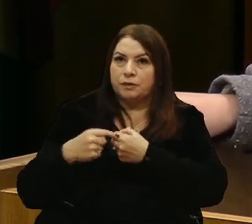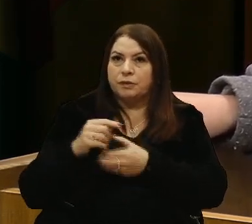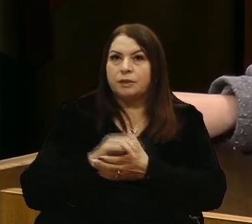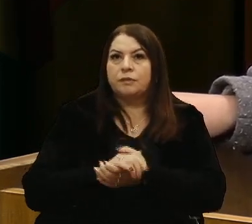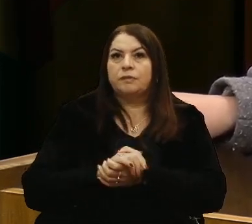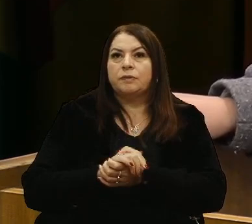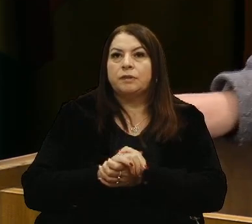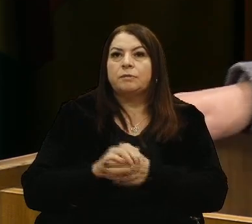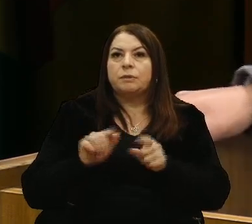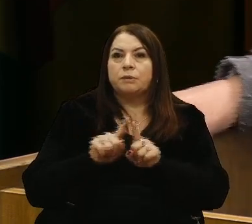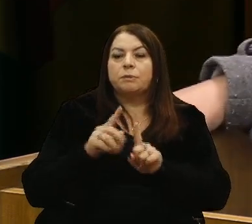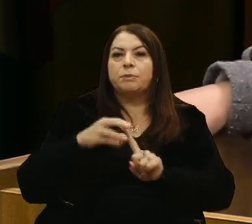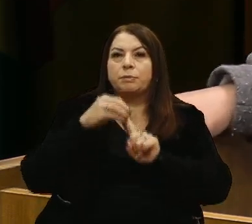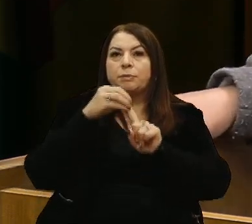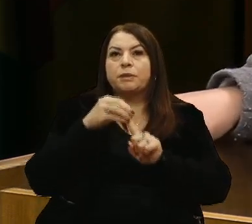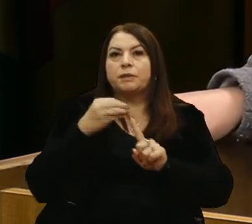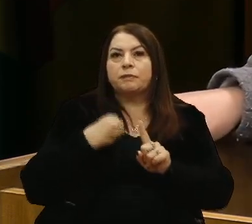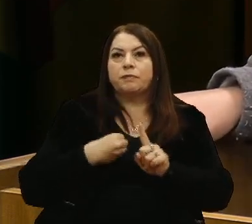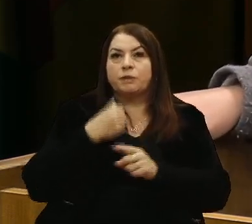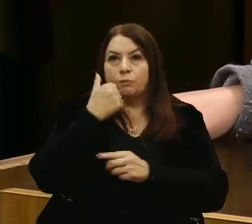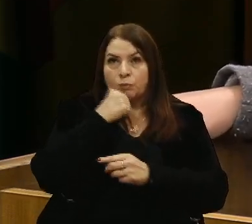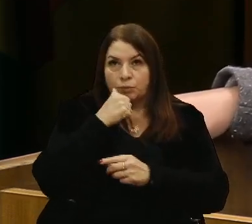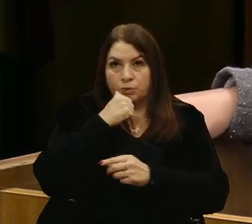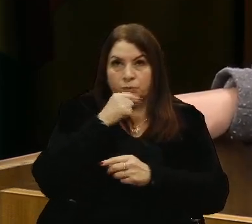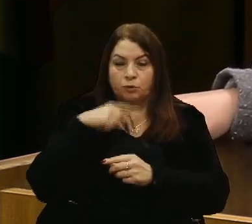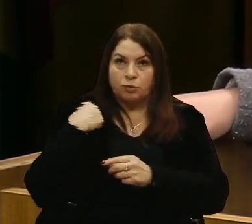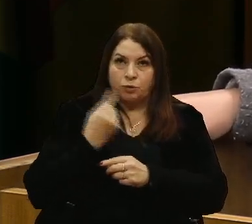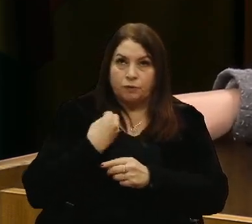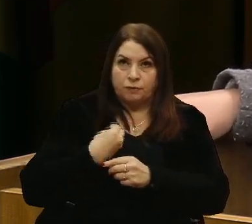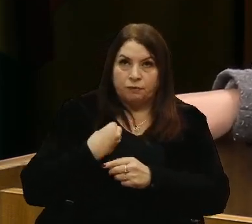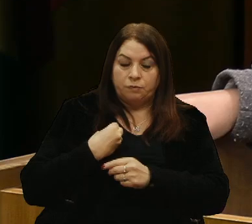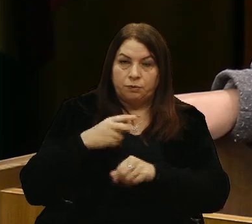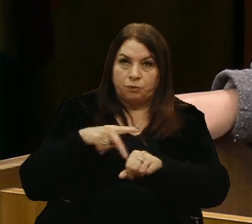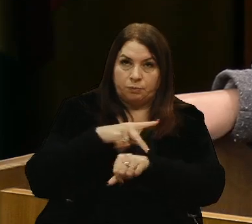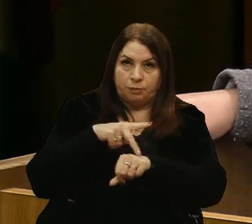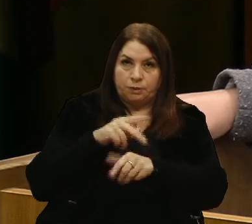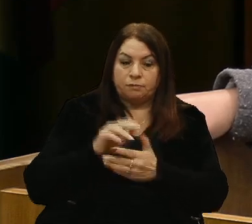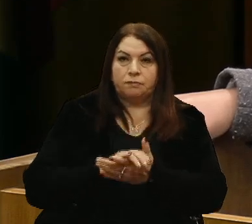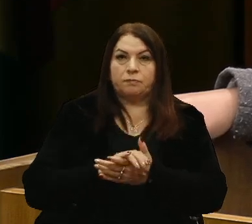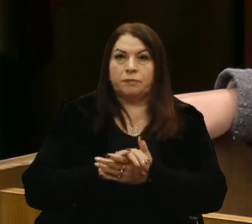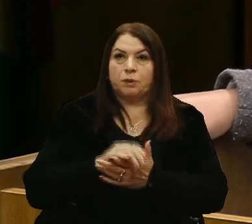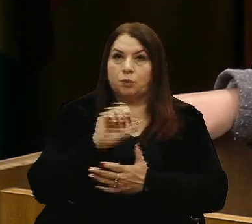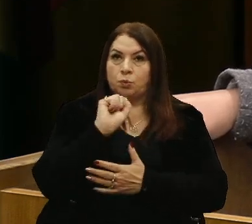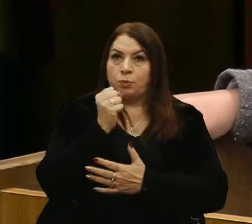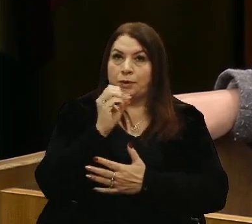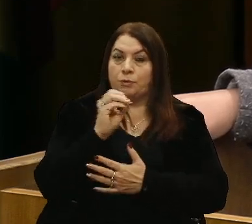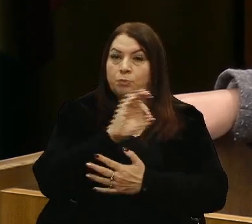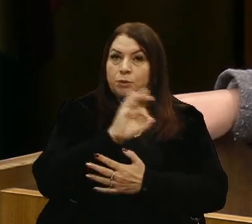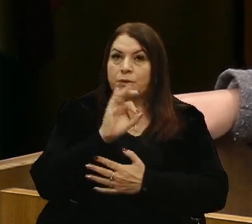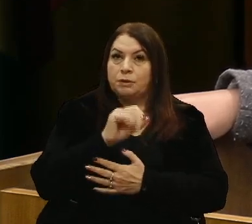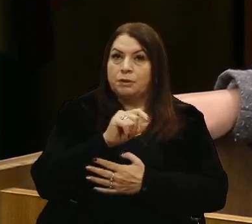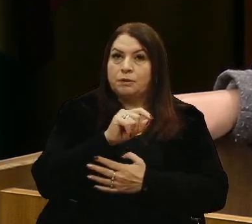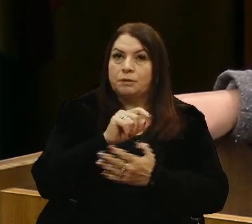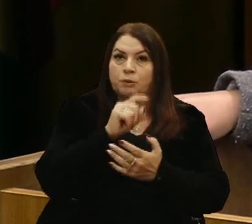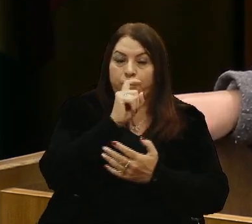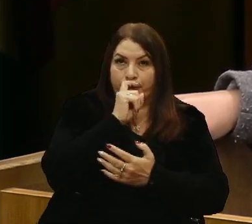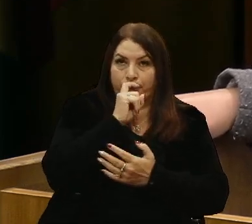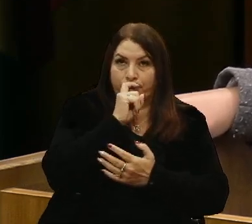município, mas principalmente a vida das mulheres, porque nós vivemos num país que 80% dos